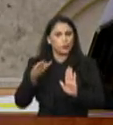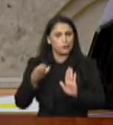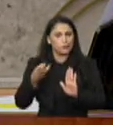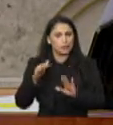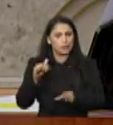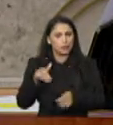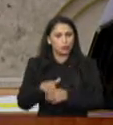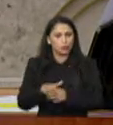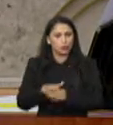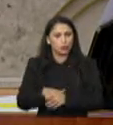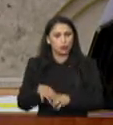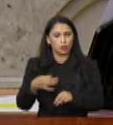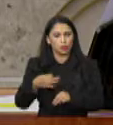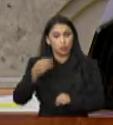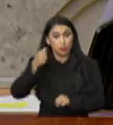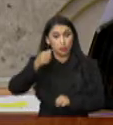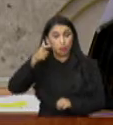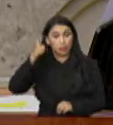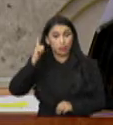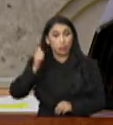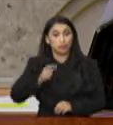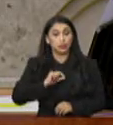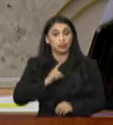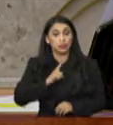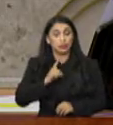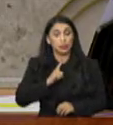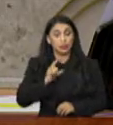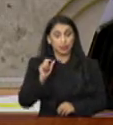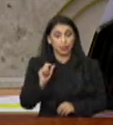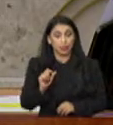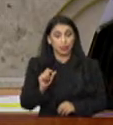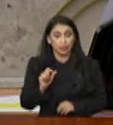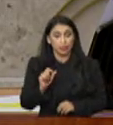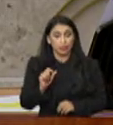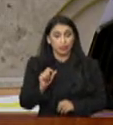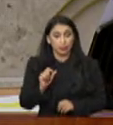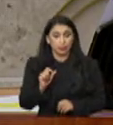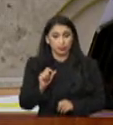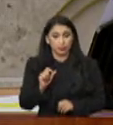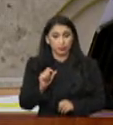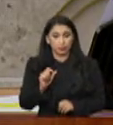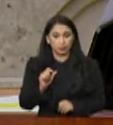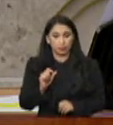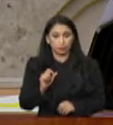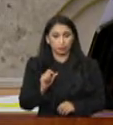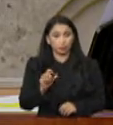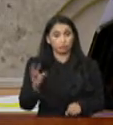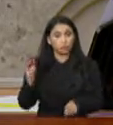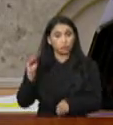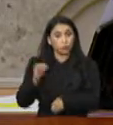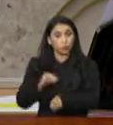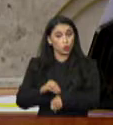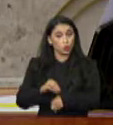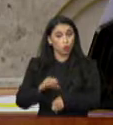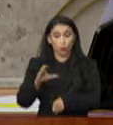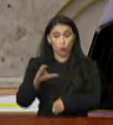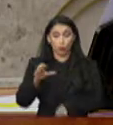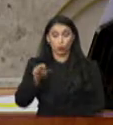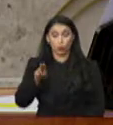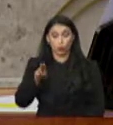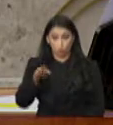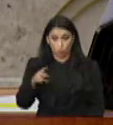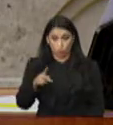entendi do voz do Xande é que tendo sido conjurado o elemento culpa da